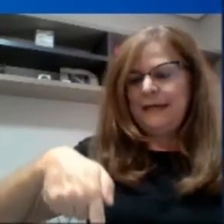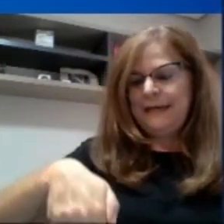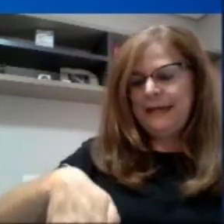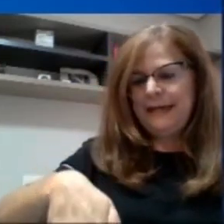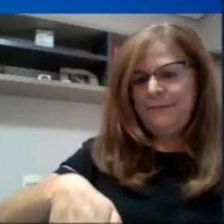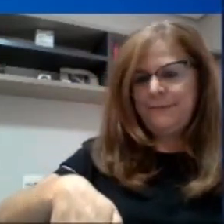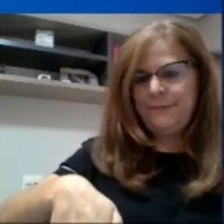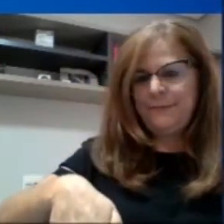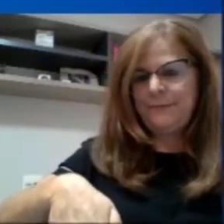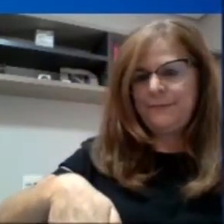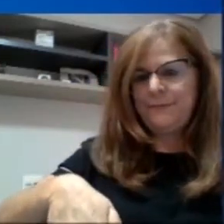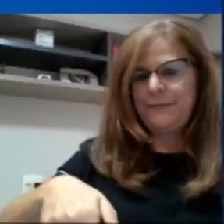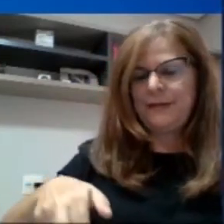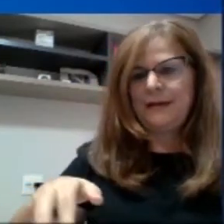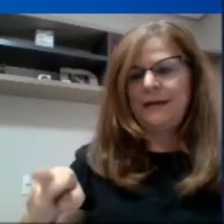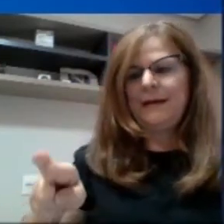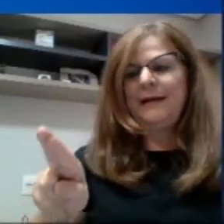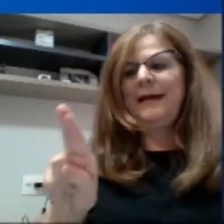Q,